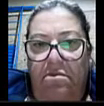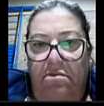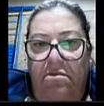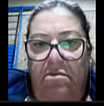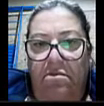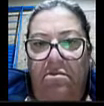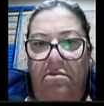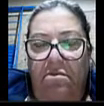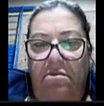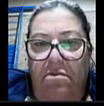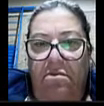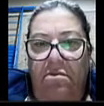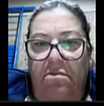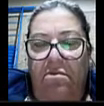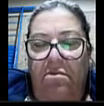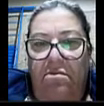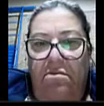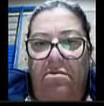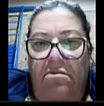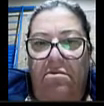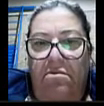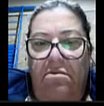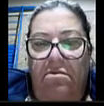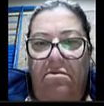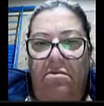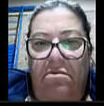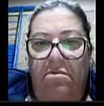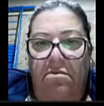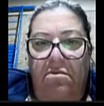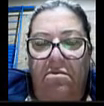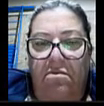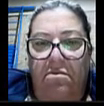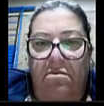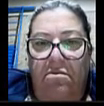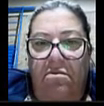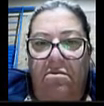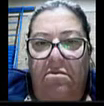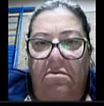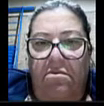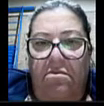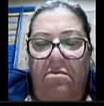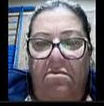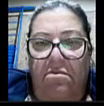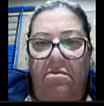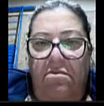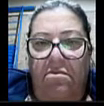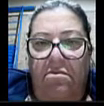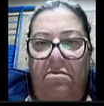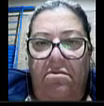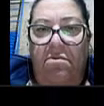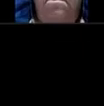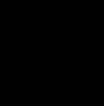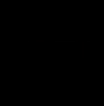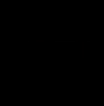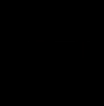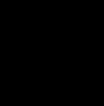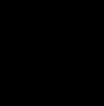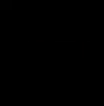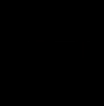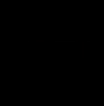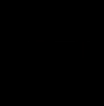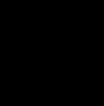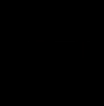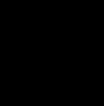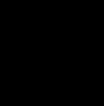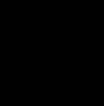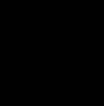gente faz primeiro o QI dessa criança, para ter certeza que não é um prejuízo intelectual, e depois a gente vê se o desempenho